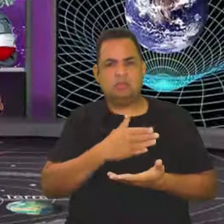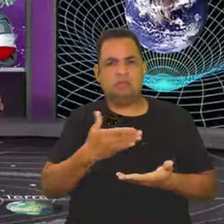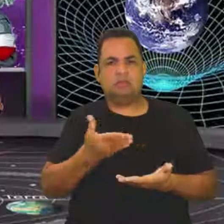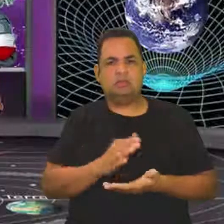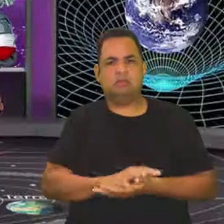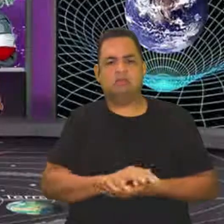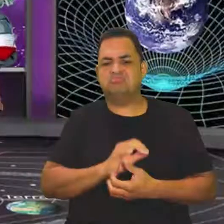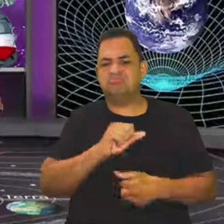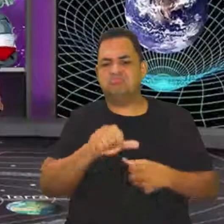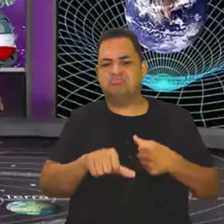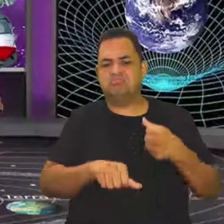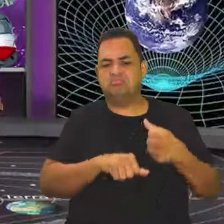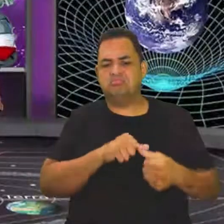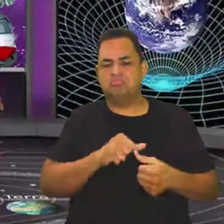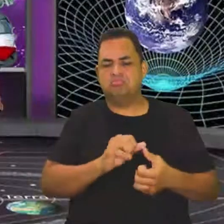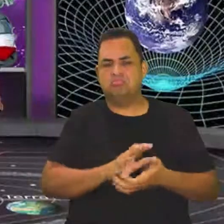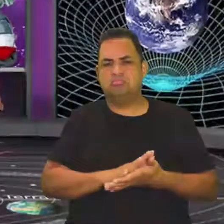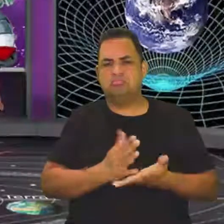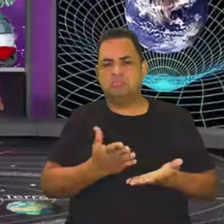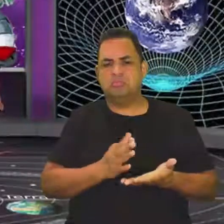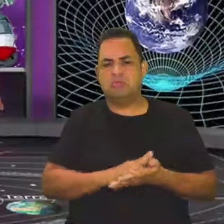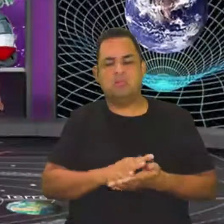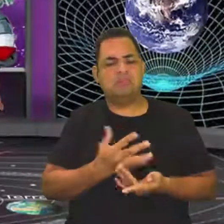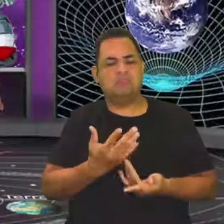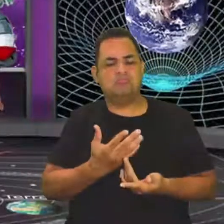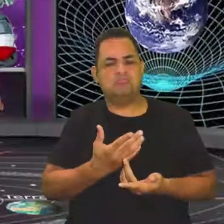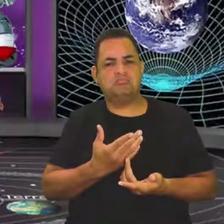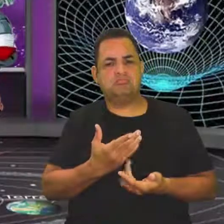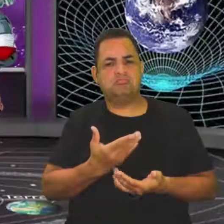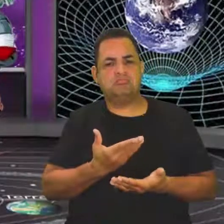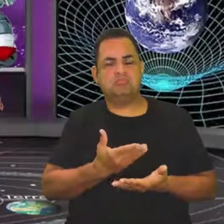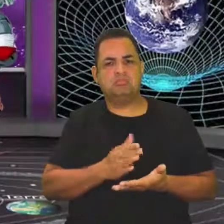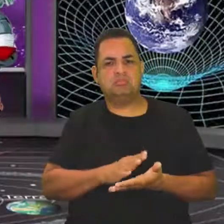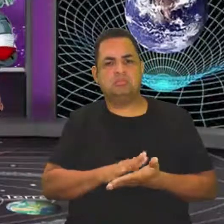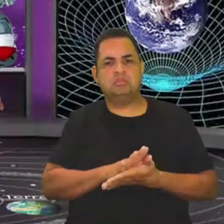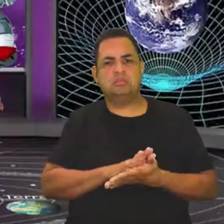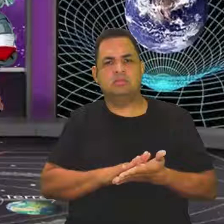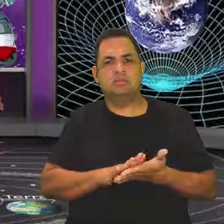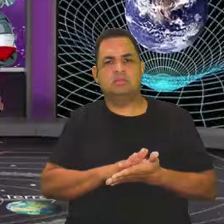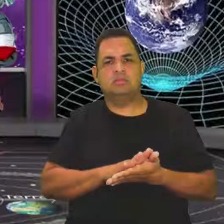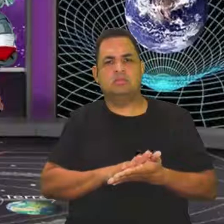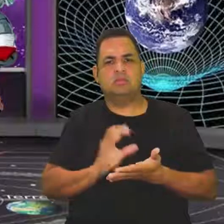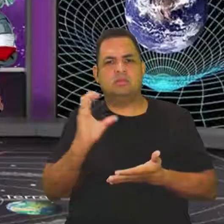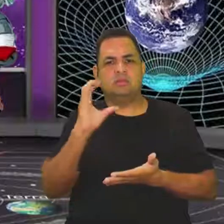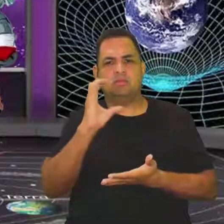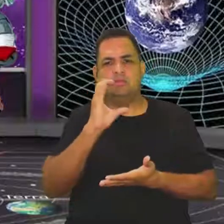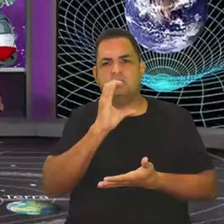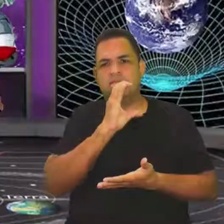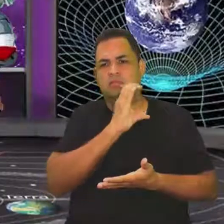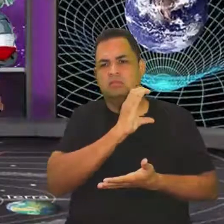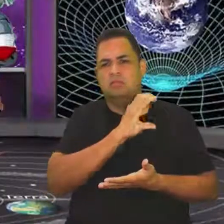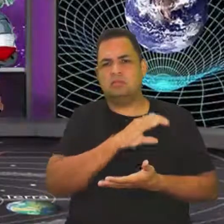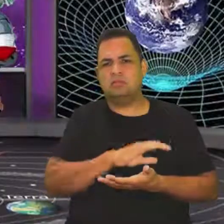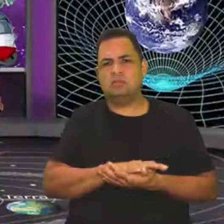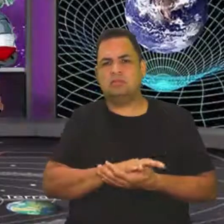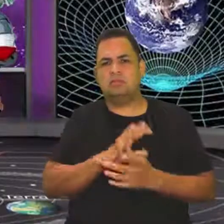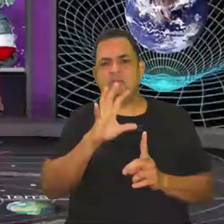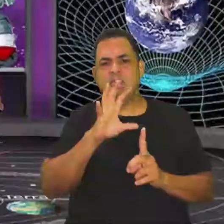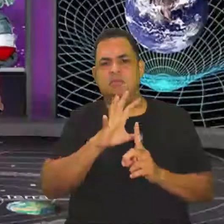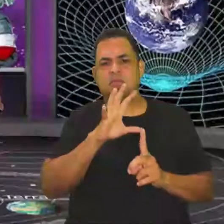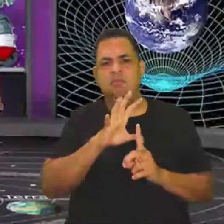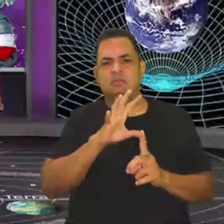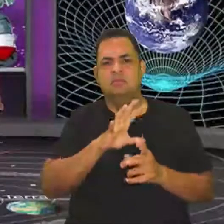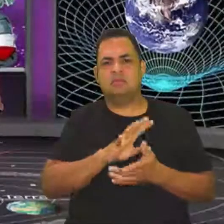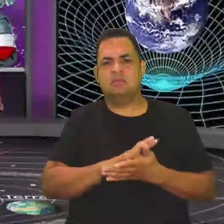mudar nada na temperatura, vai ser insignificante você aquecer a água com a panela apenas de água. Não vai influenciar muito. Você